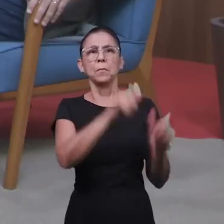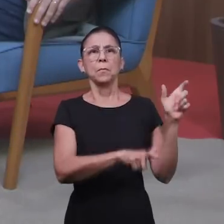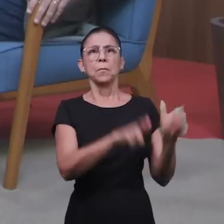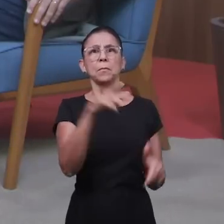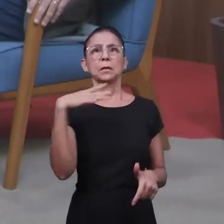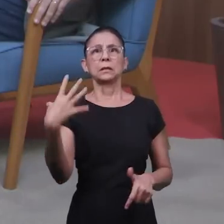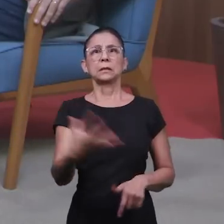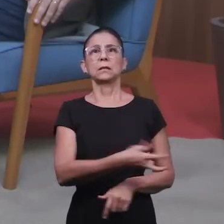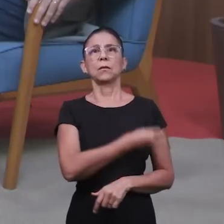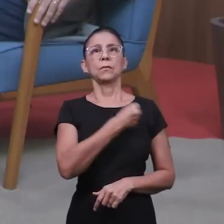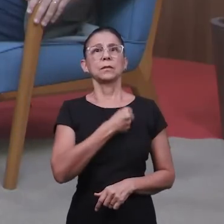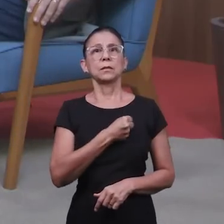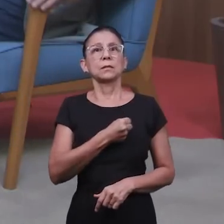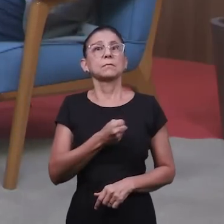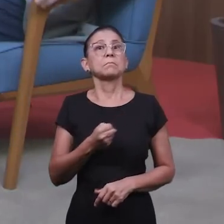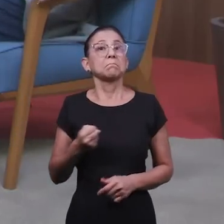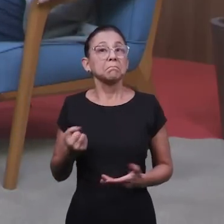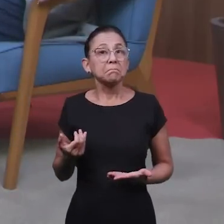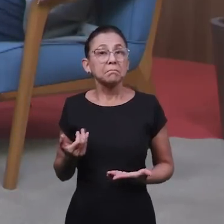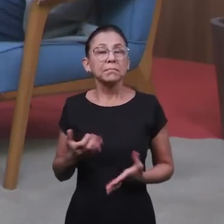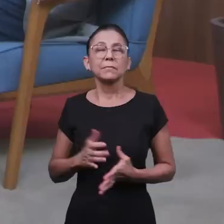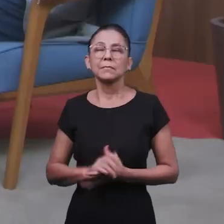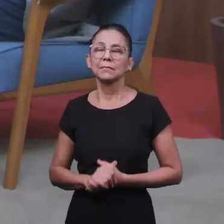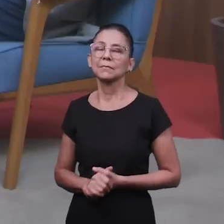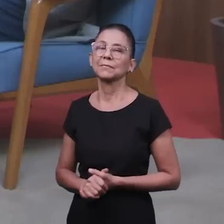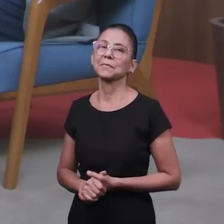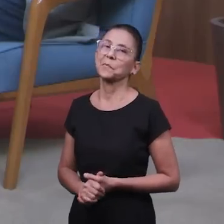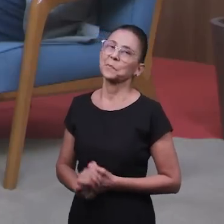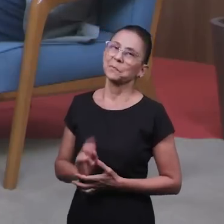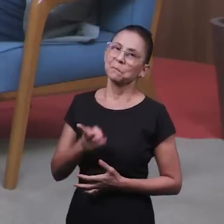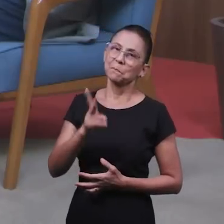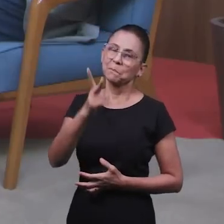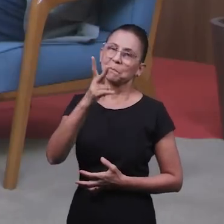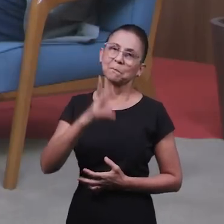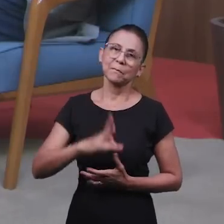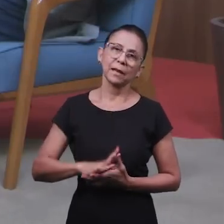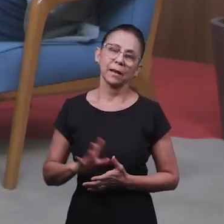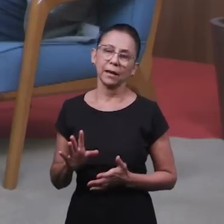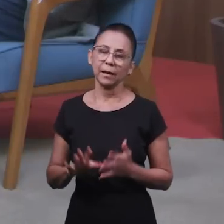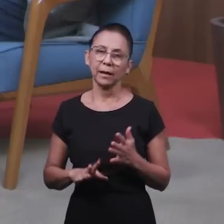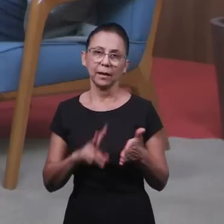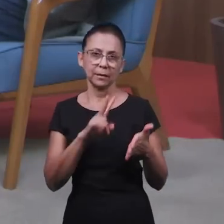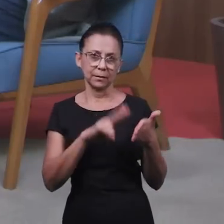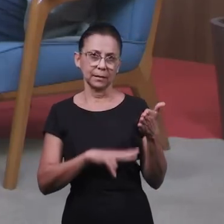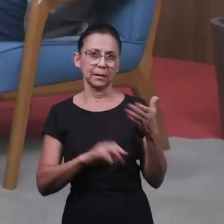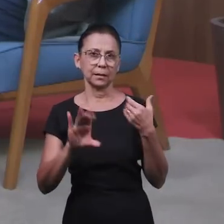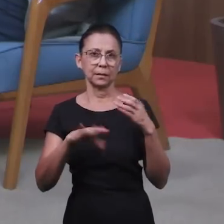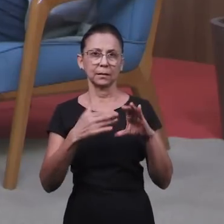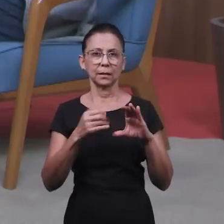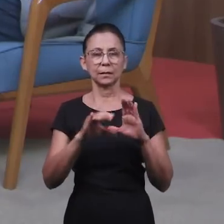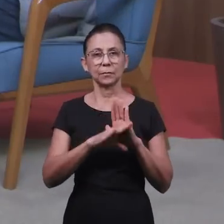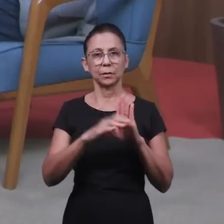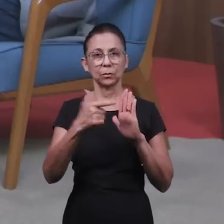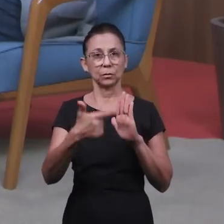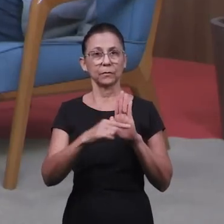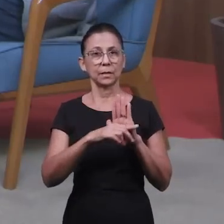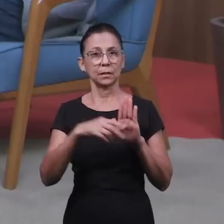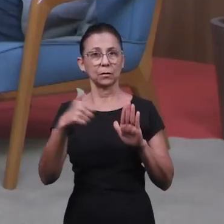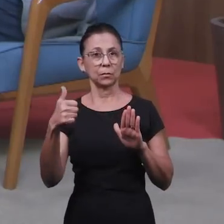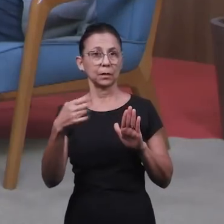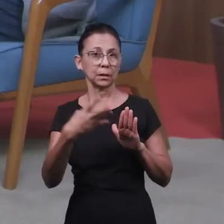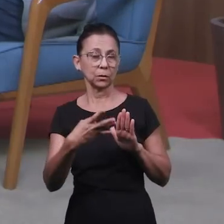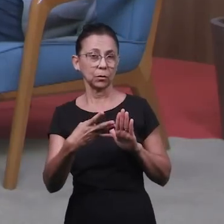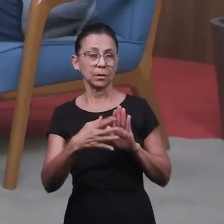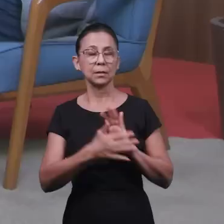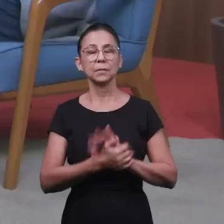nestes dias. Glória a Jesus. Vamos continuar aqui. Então, nós começamos a ler Cantares 2,14, lemos a primeira